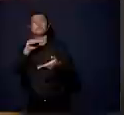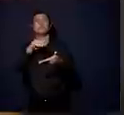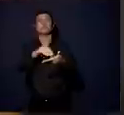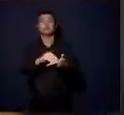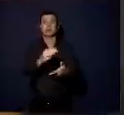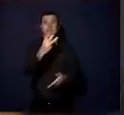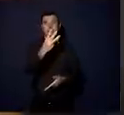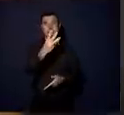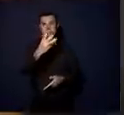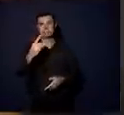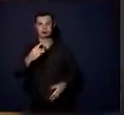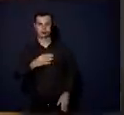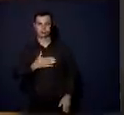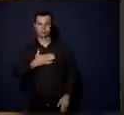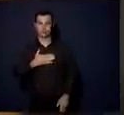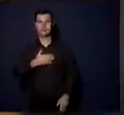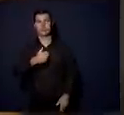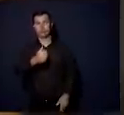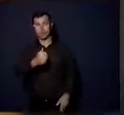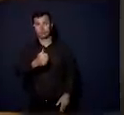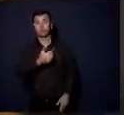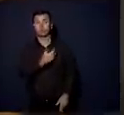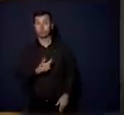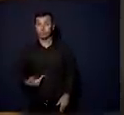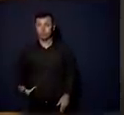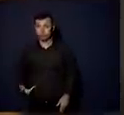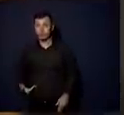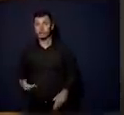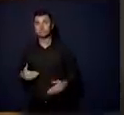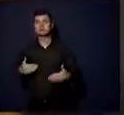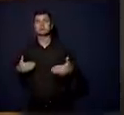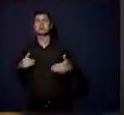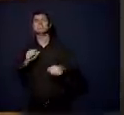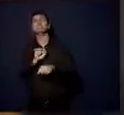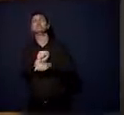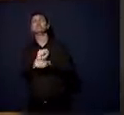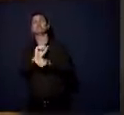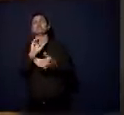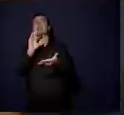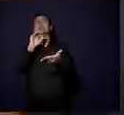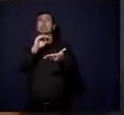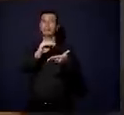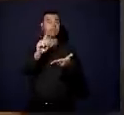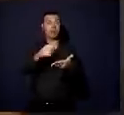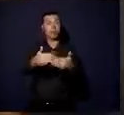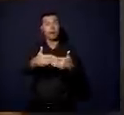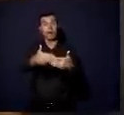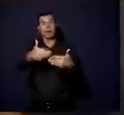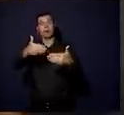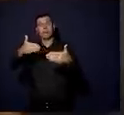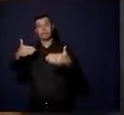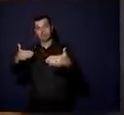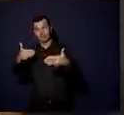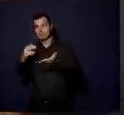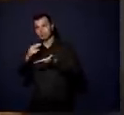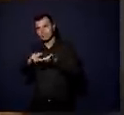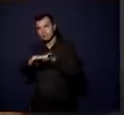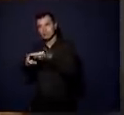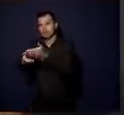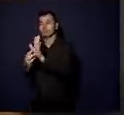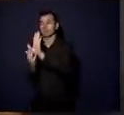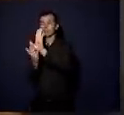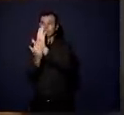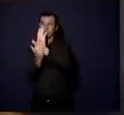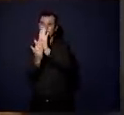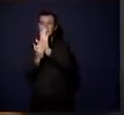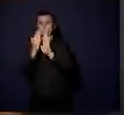agosto né é desejo do governo não usar esse prazo todo né encaminhar essa nova proposta a gente sabe da